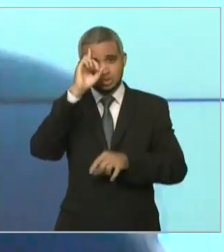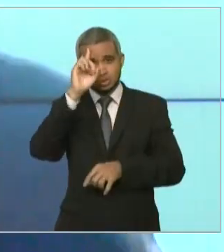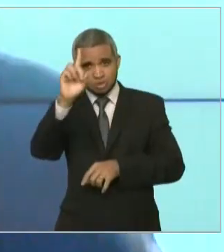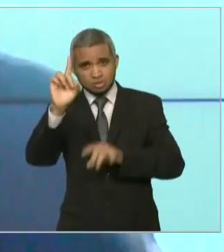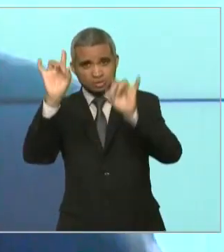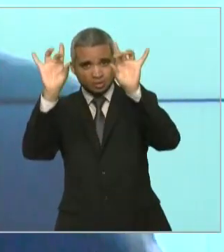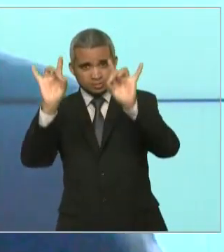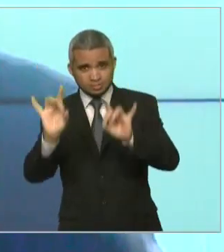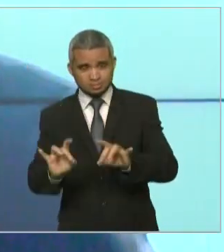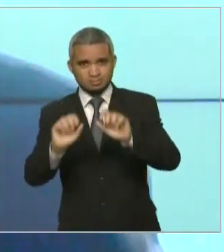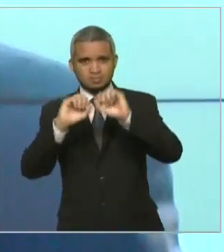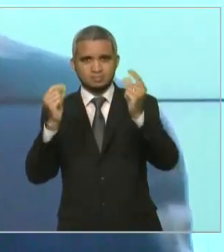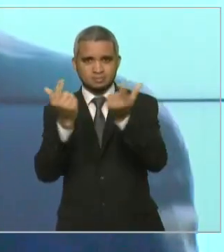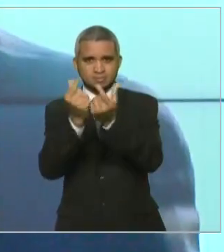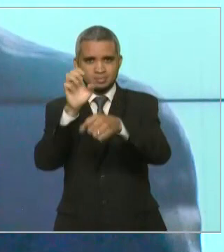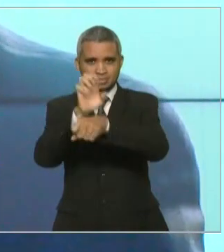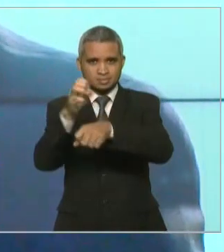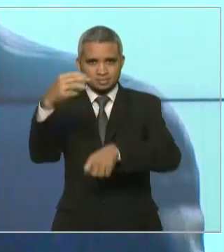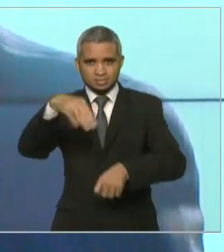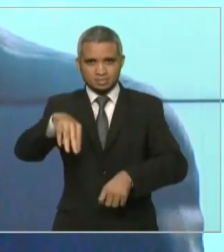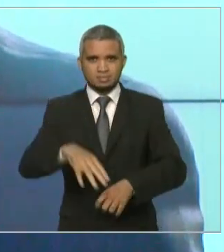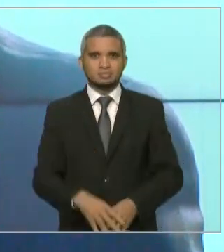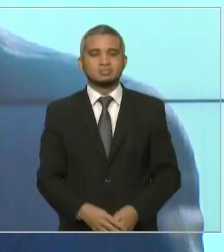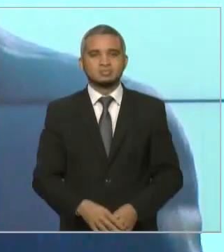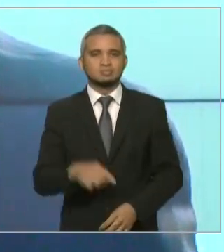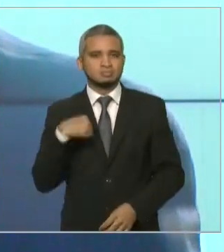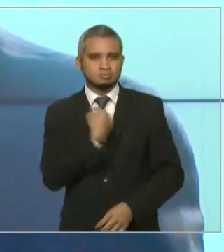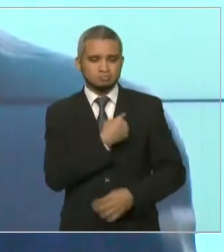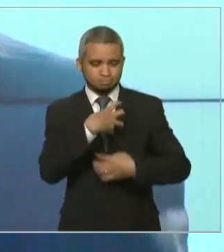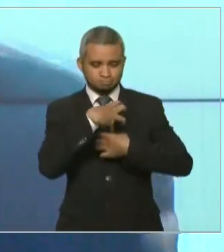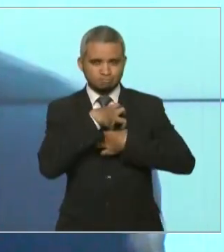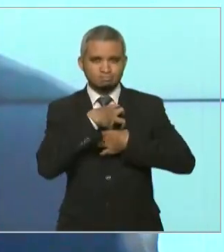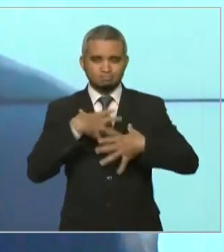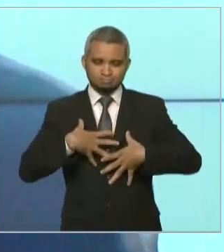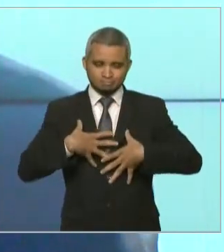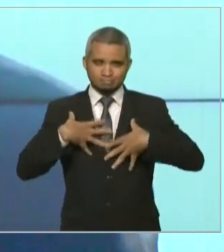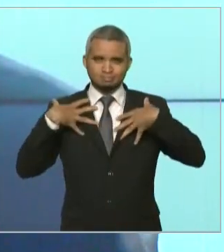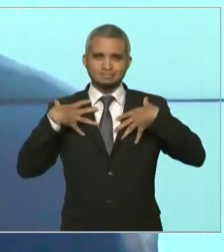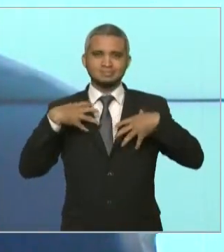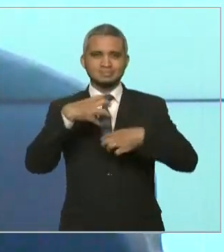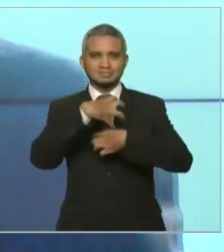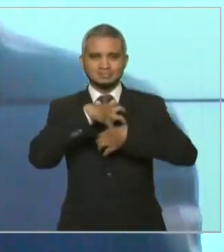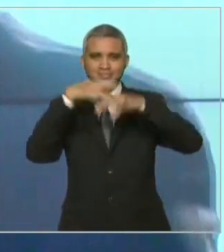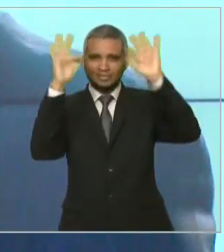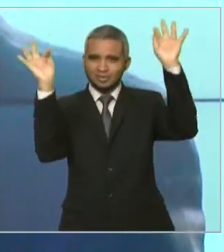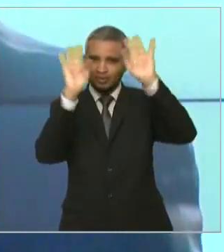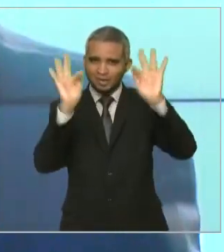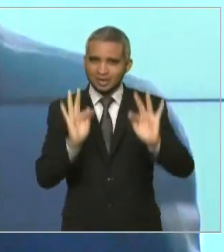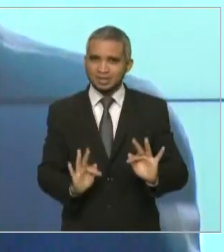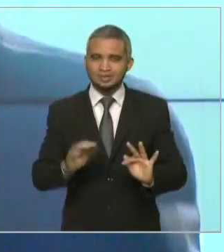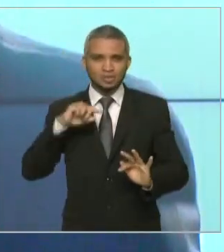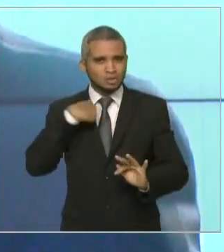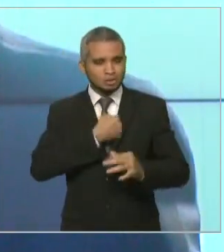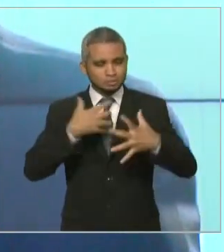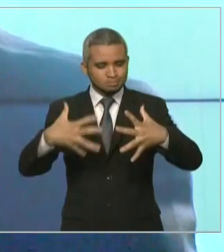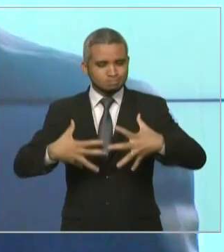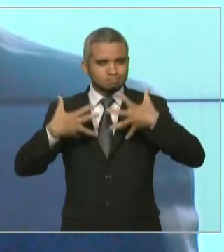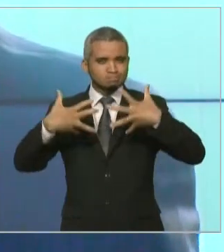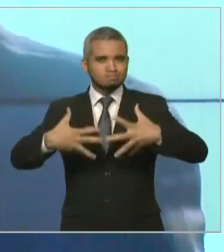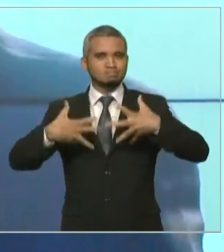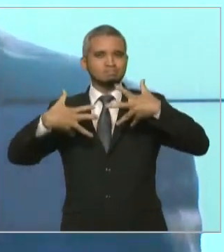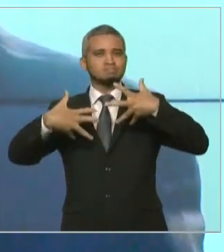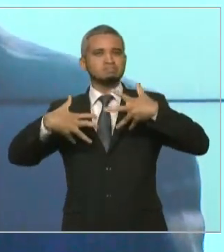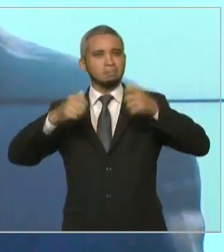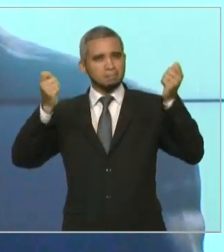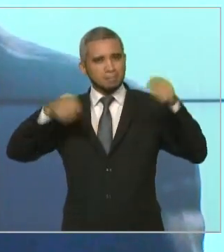deixa bastante lisonjeados, nos deixa bastante felizes, satisfeitos, motivados ainda mais para que possamos